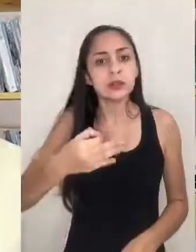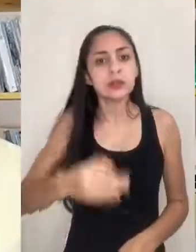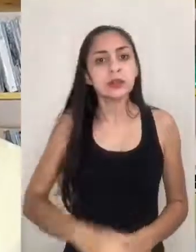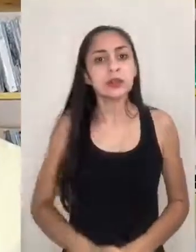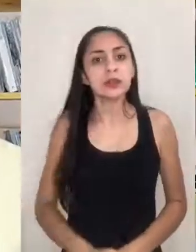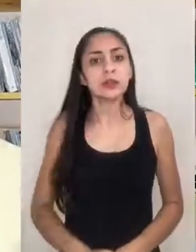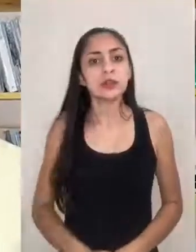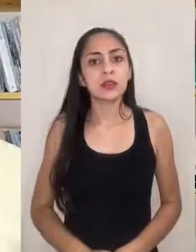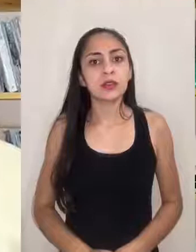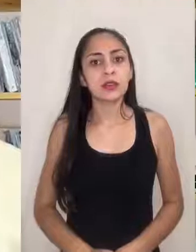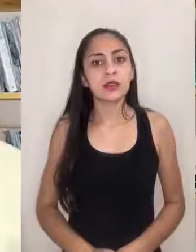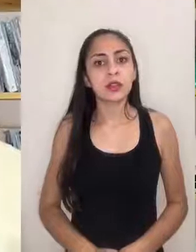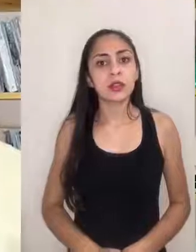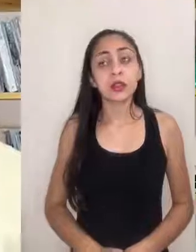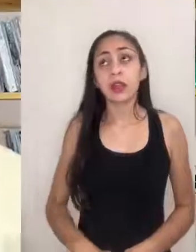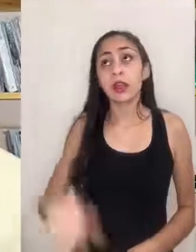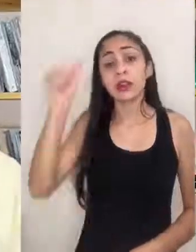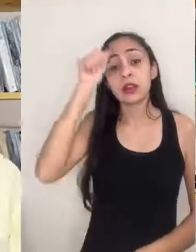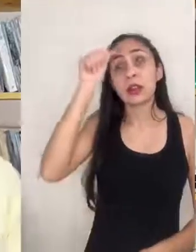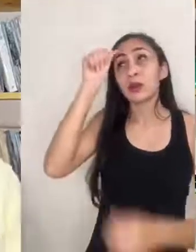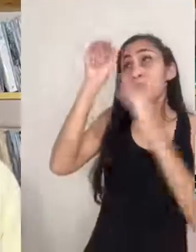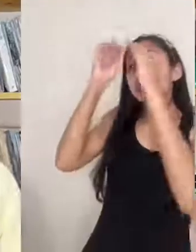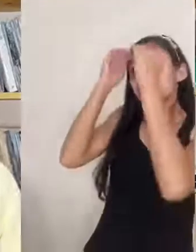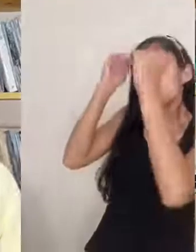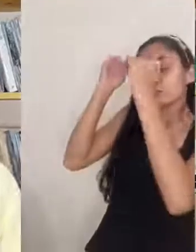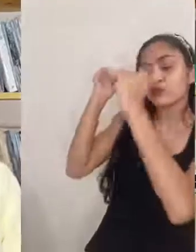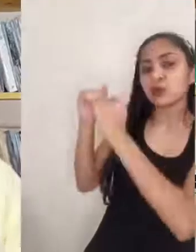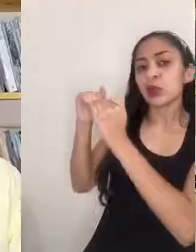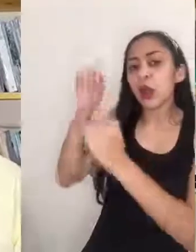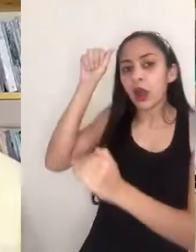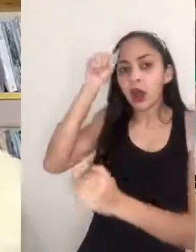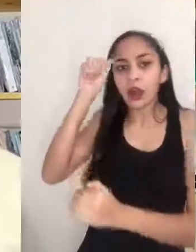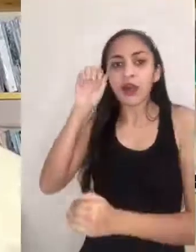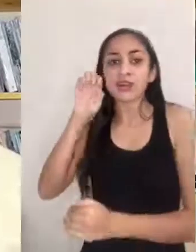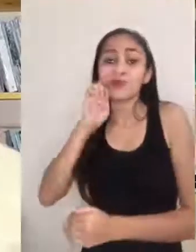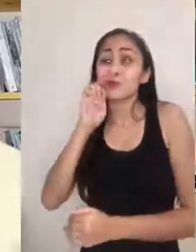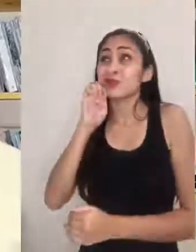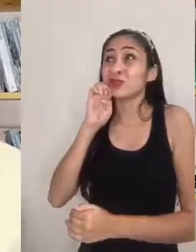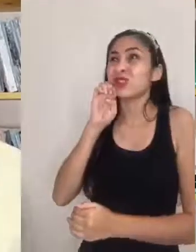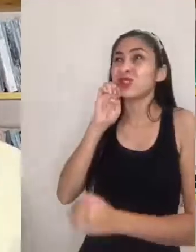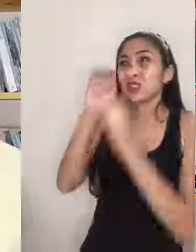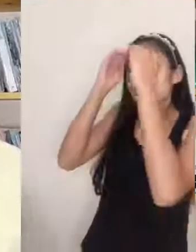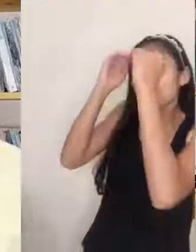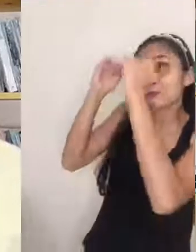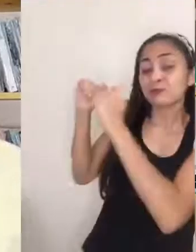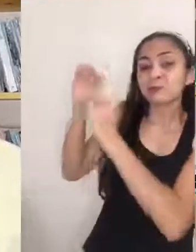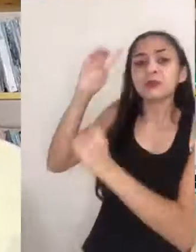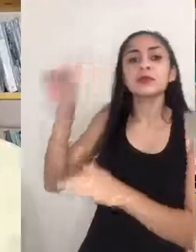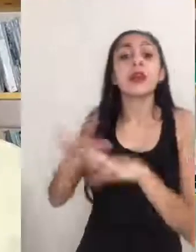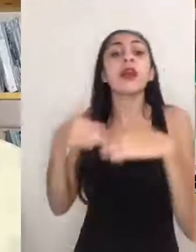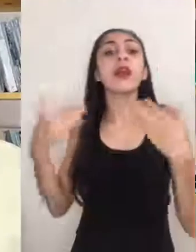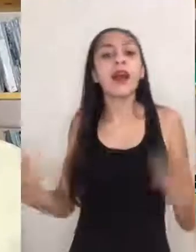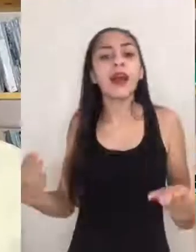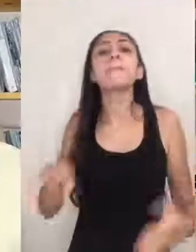certamente ele morreria. Adão resolveu desobedecer juntamente com a sua esposa Eva.